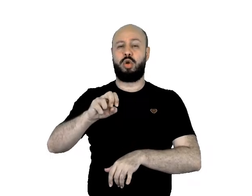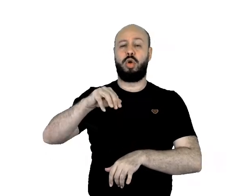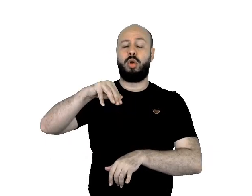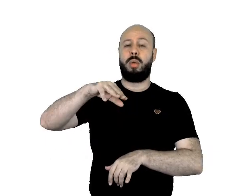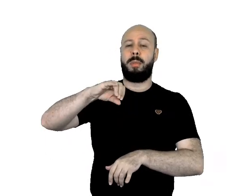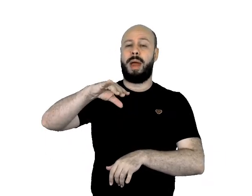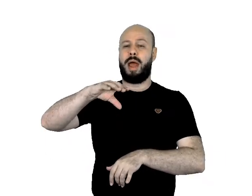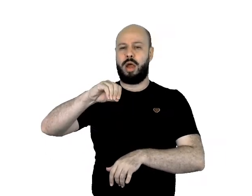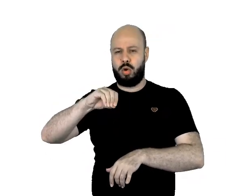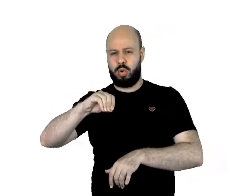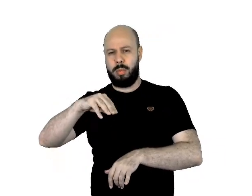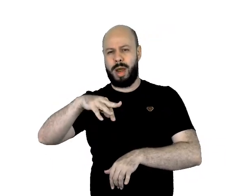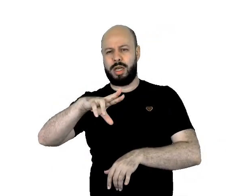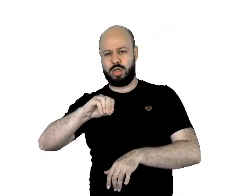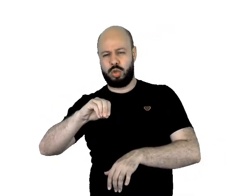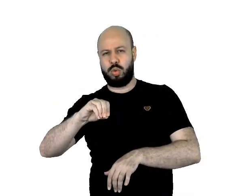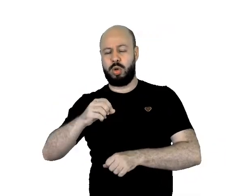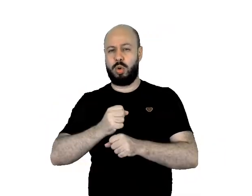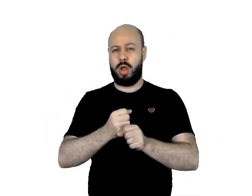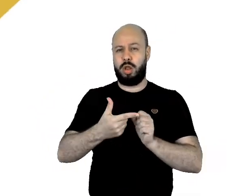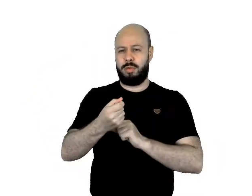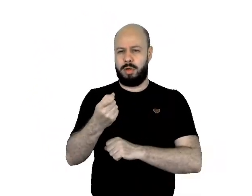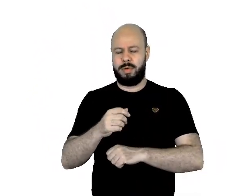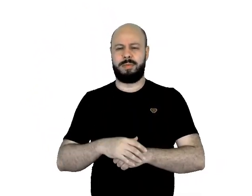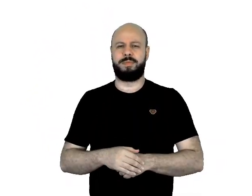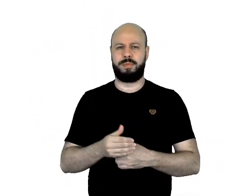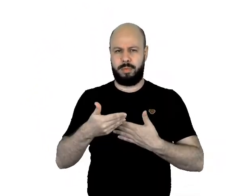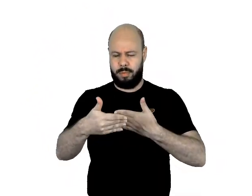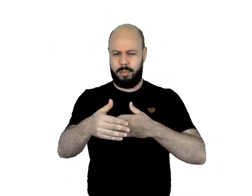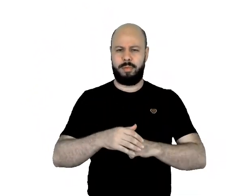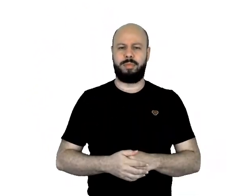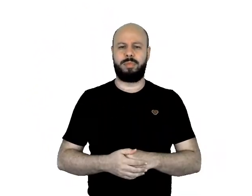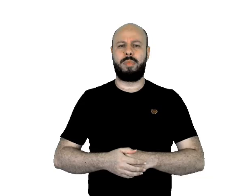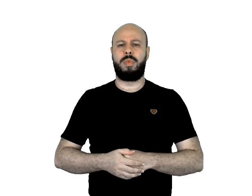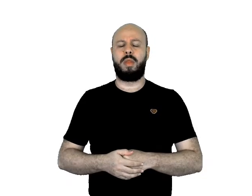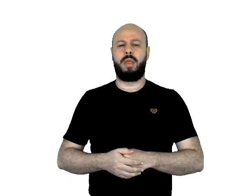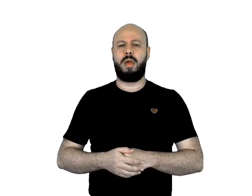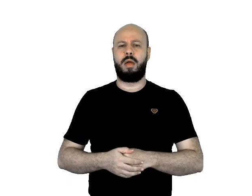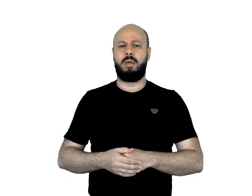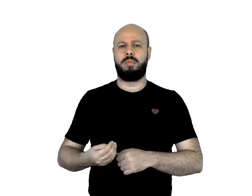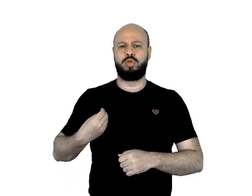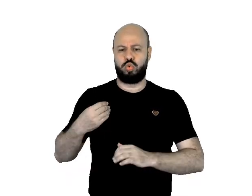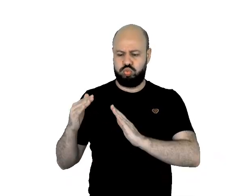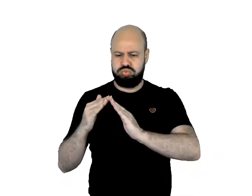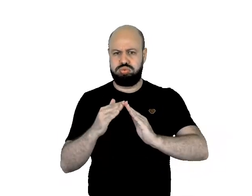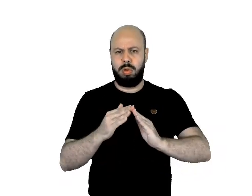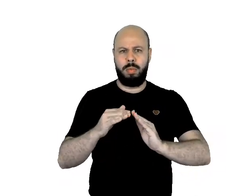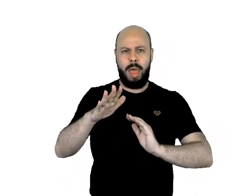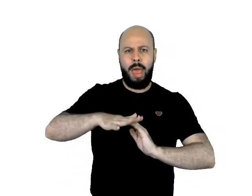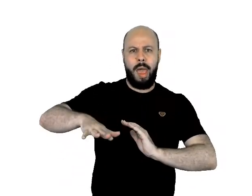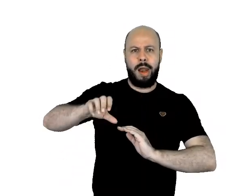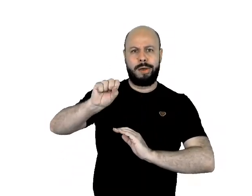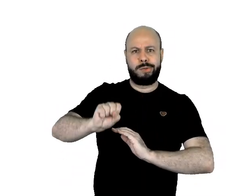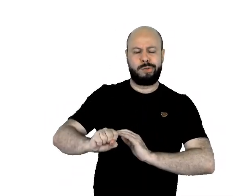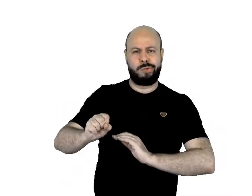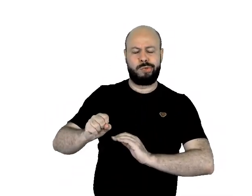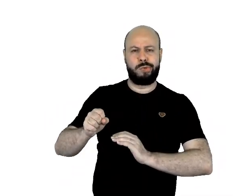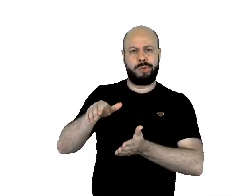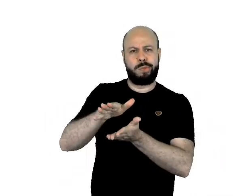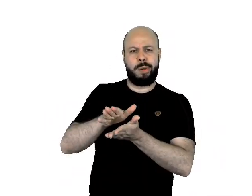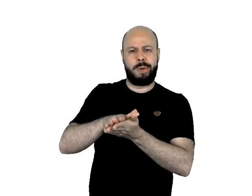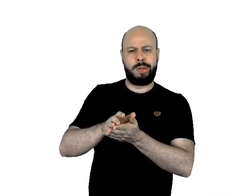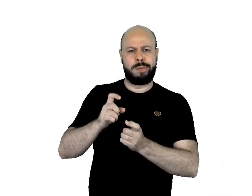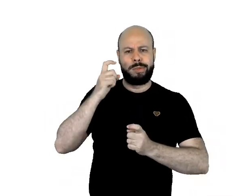25/4/2020. Vamos seguir com o texto. Moradores da região sul de Palmas estão preocupados com o aumento